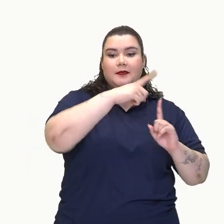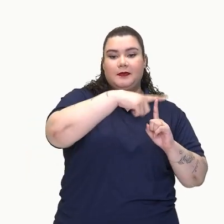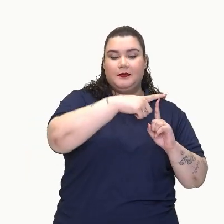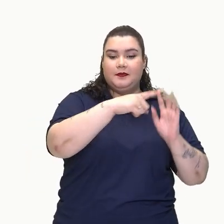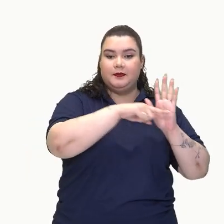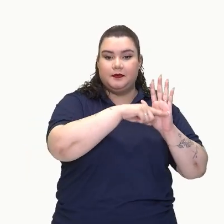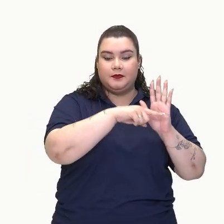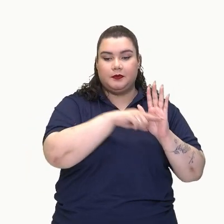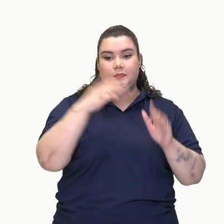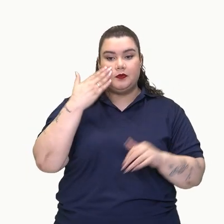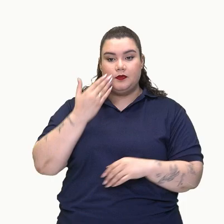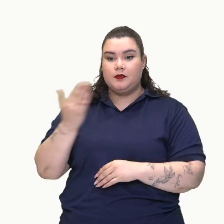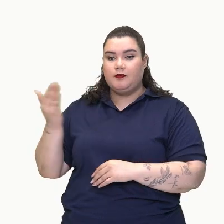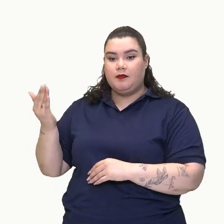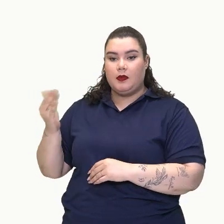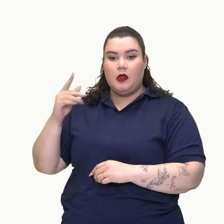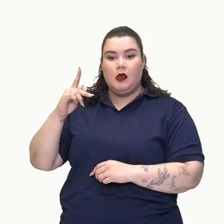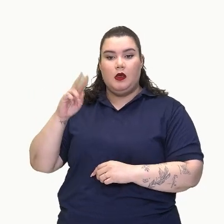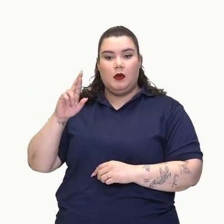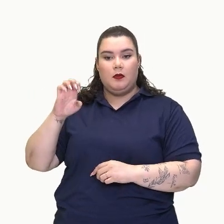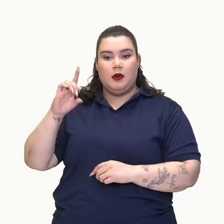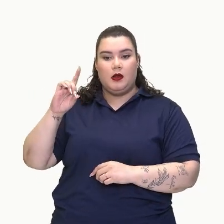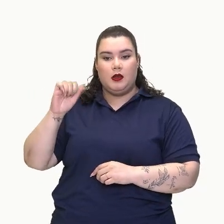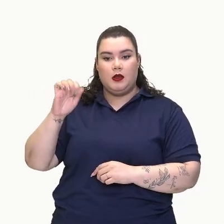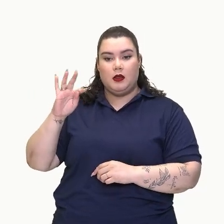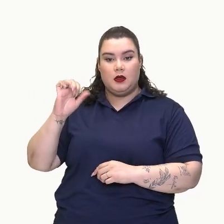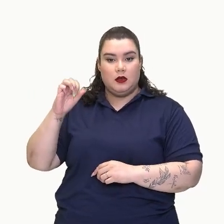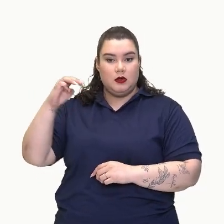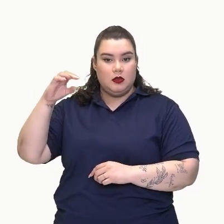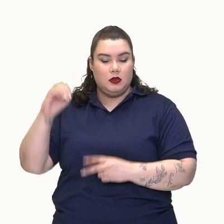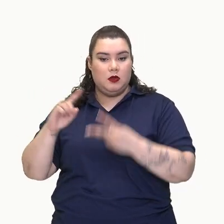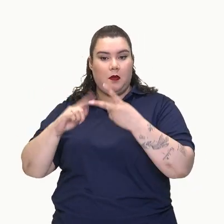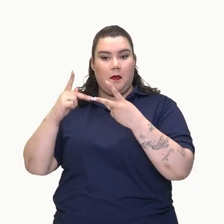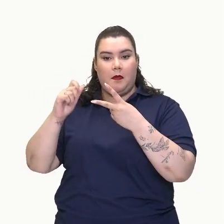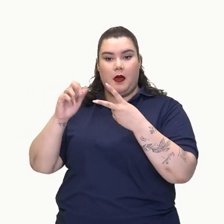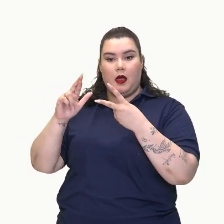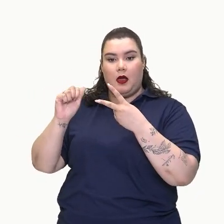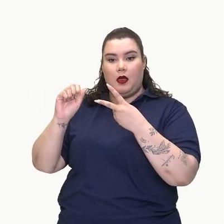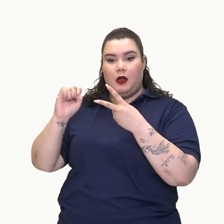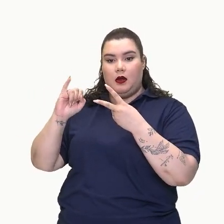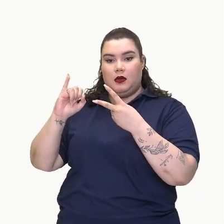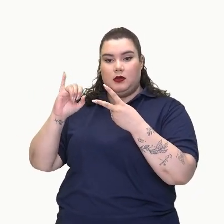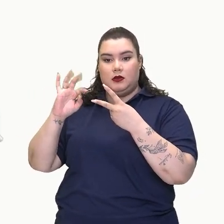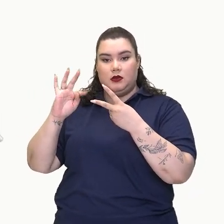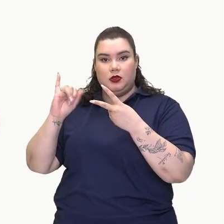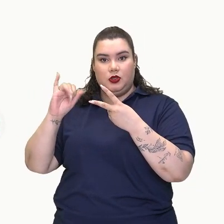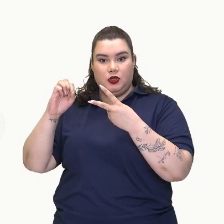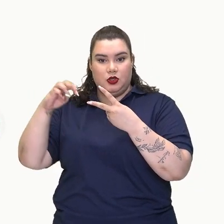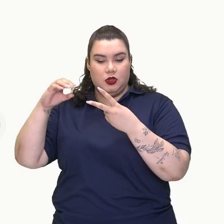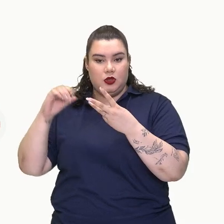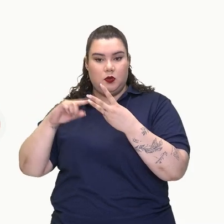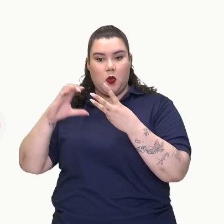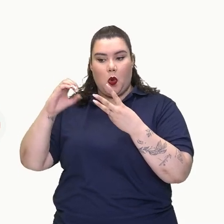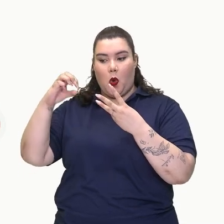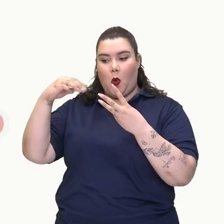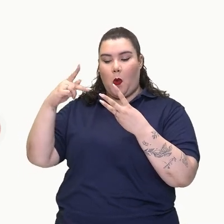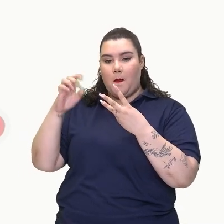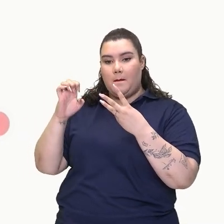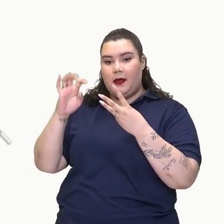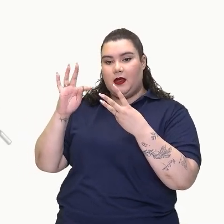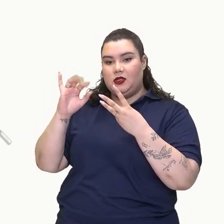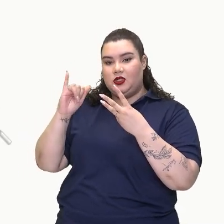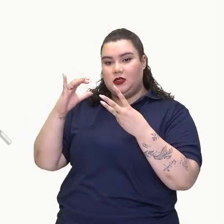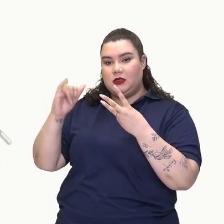as desarmônicas? Predatismo, parasitismo, competição, amensalismo